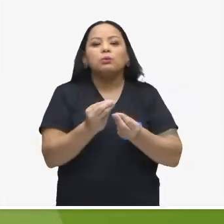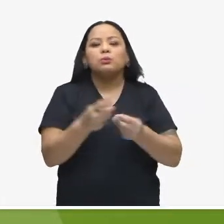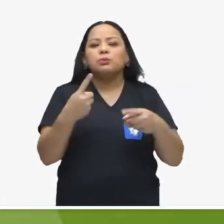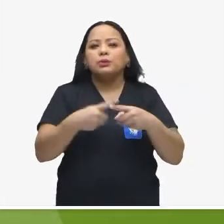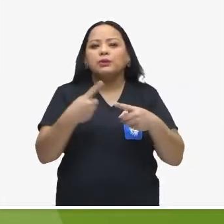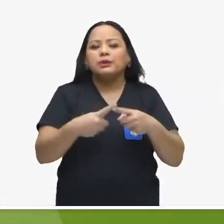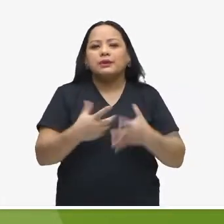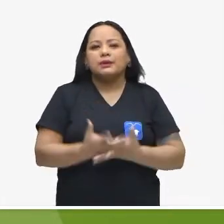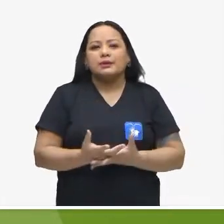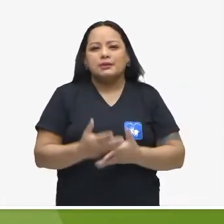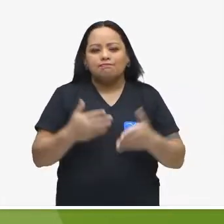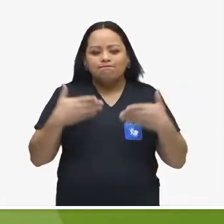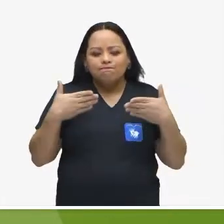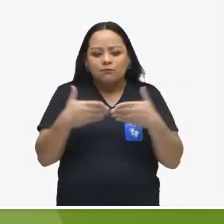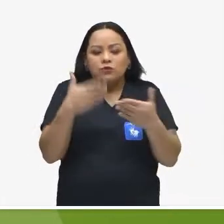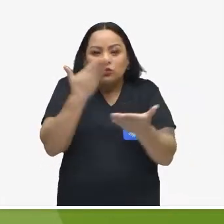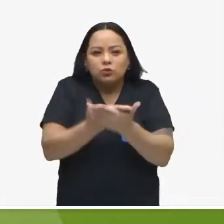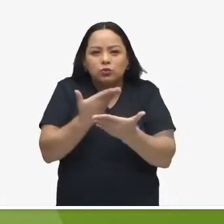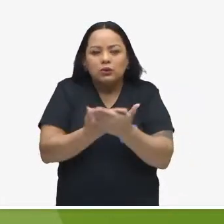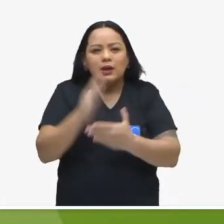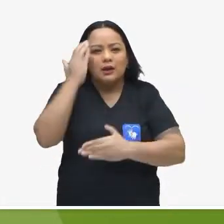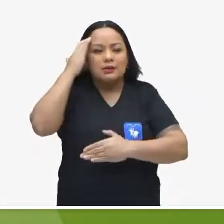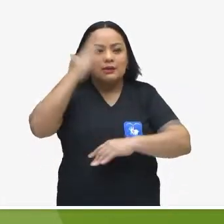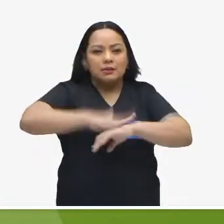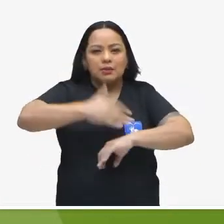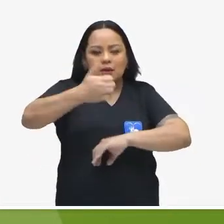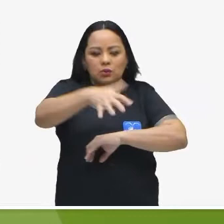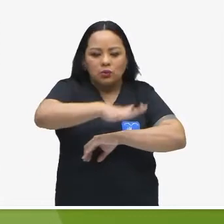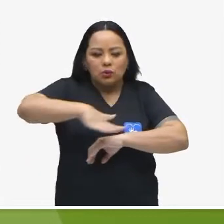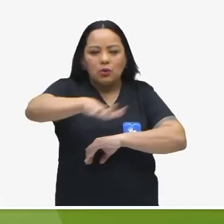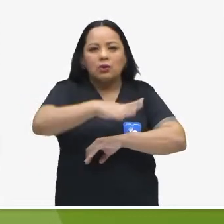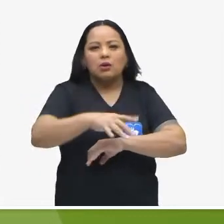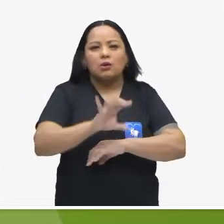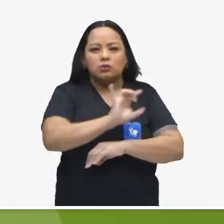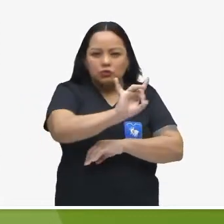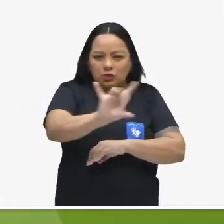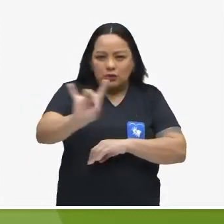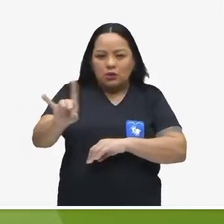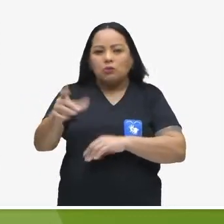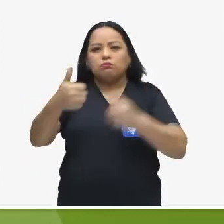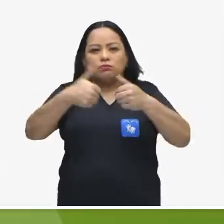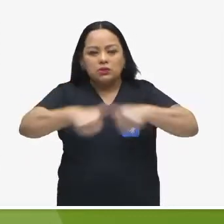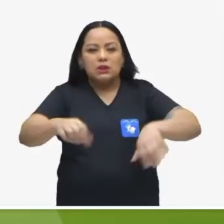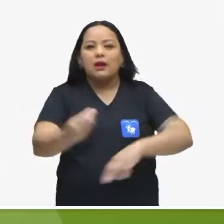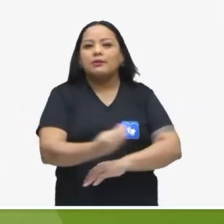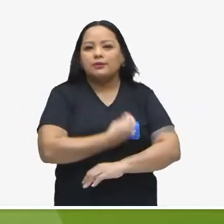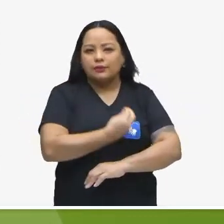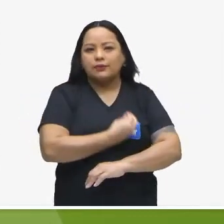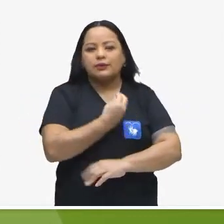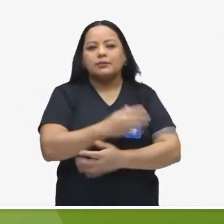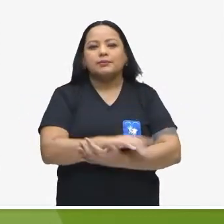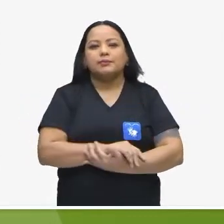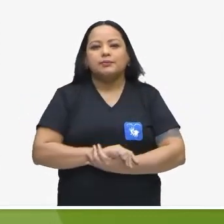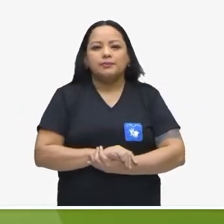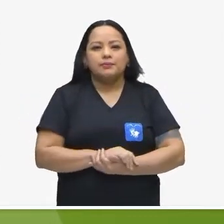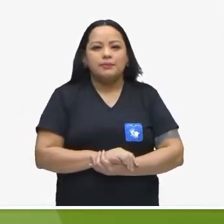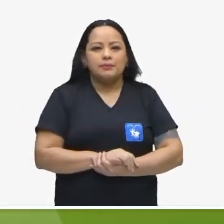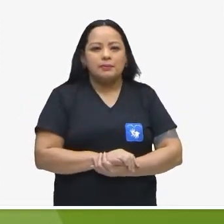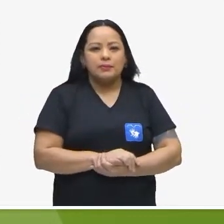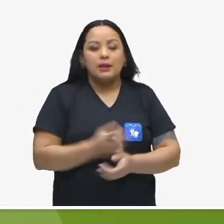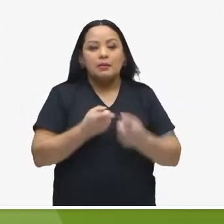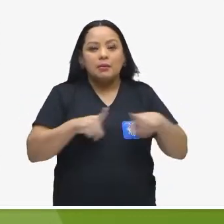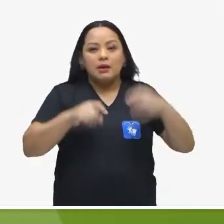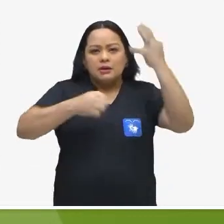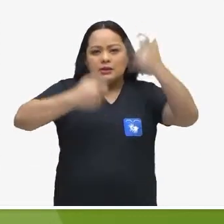poder estudar melhor o ambiente onde esses organismos estão vivendo, certo? Mas eu vou